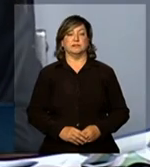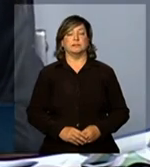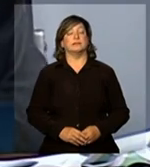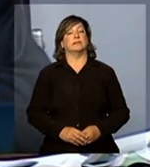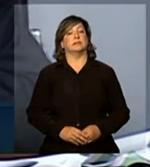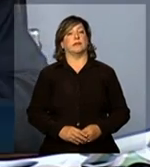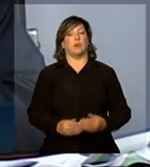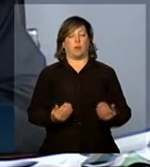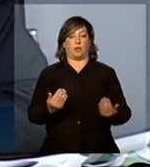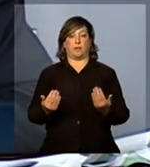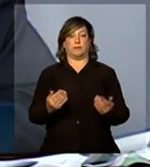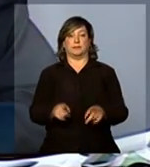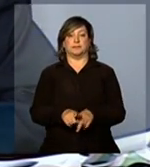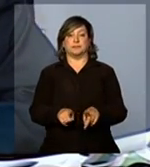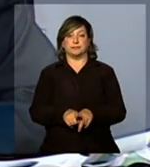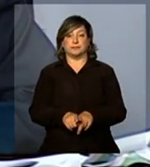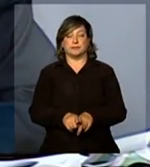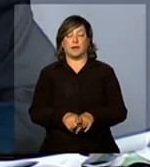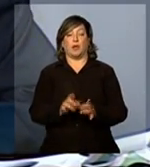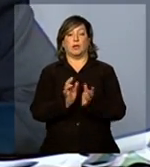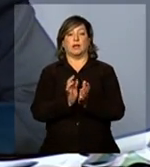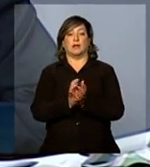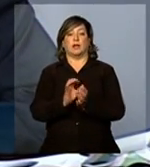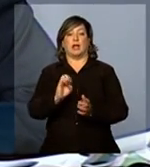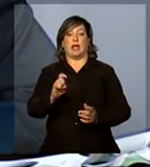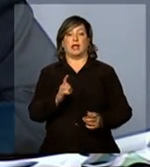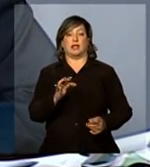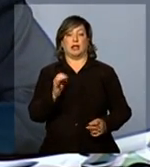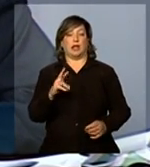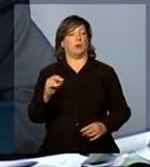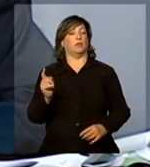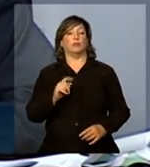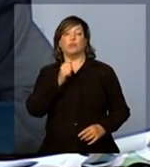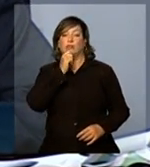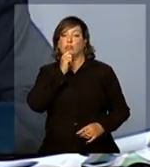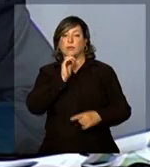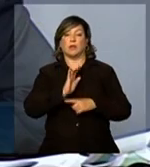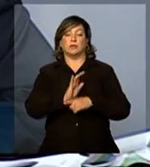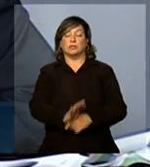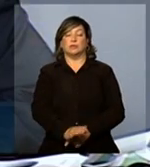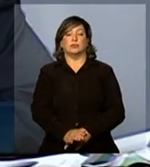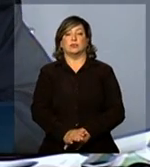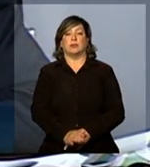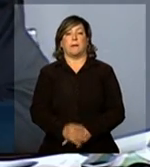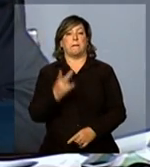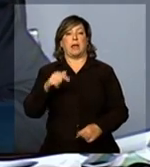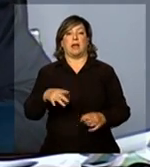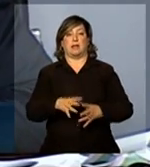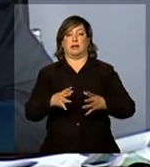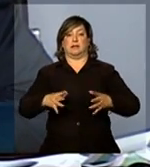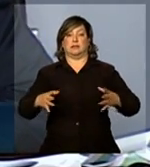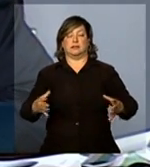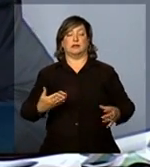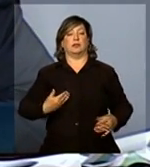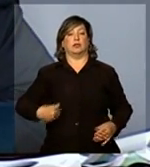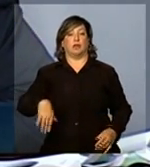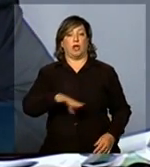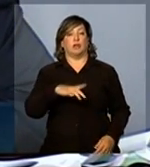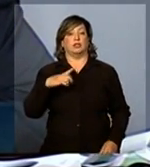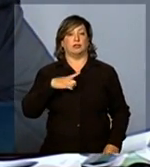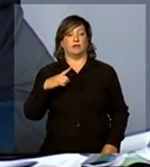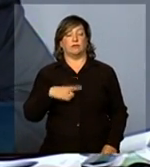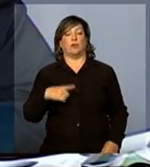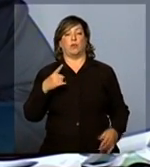compensação, o setor externo não contribuiu para o crescimento. Nós tivemos